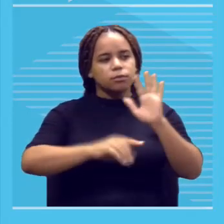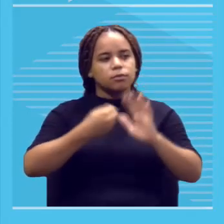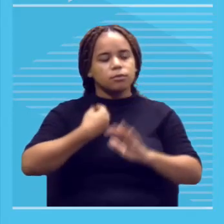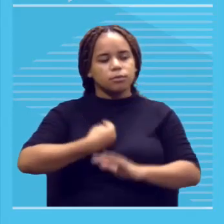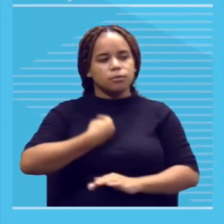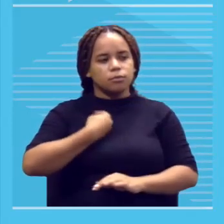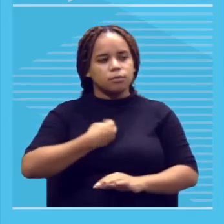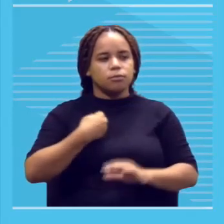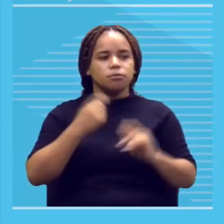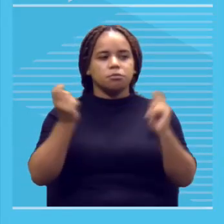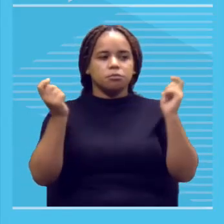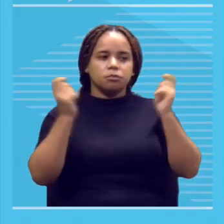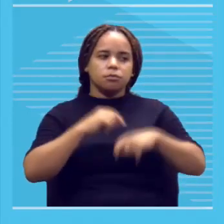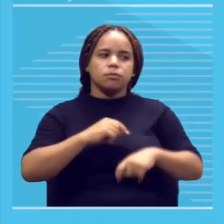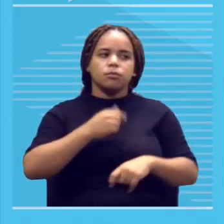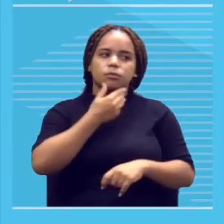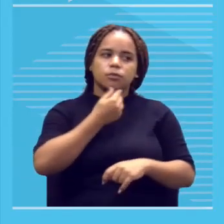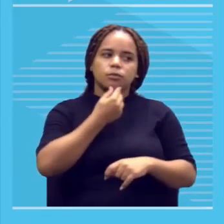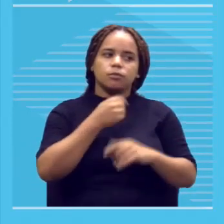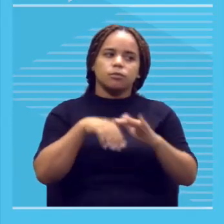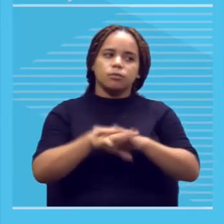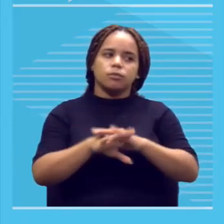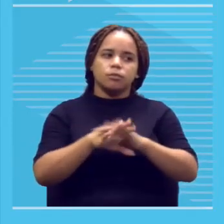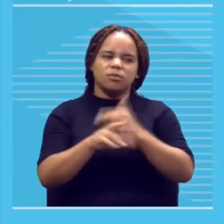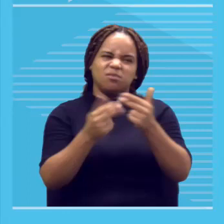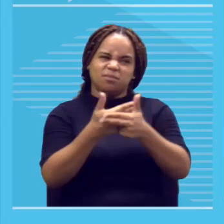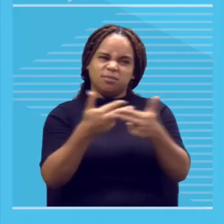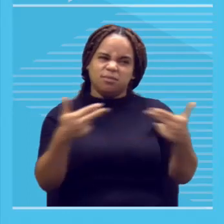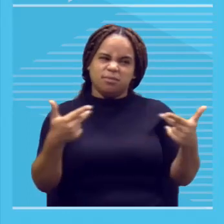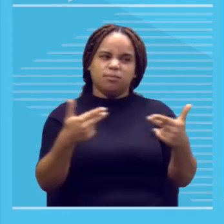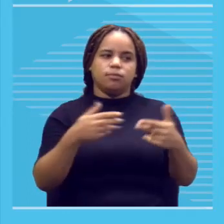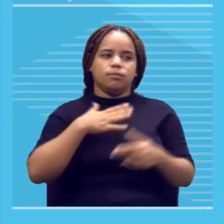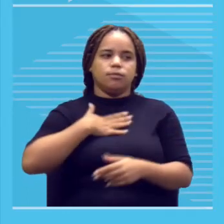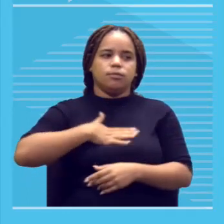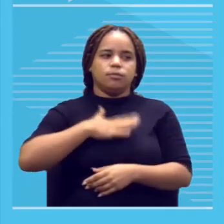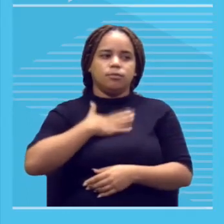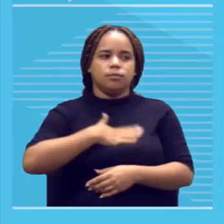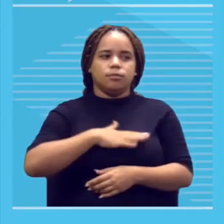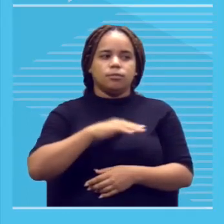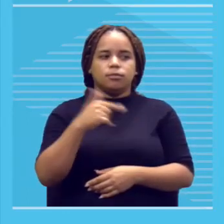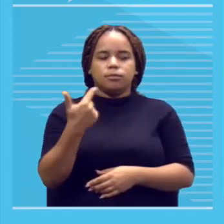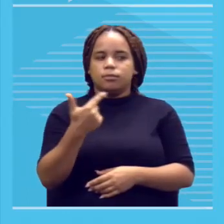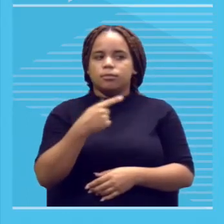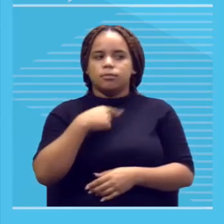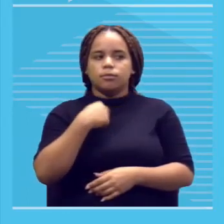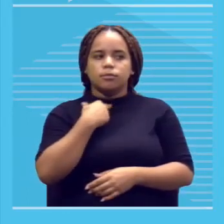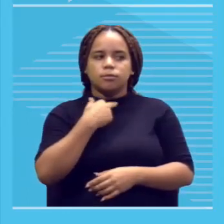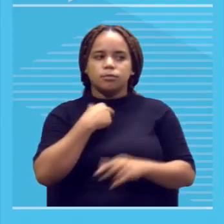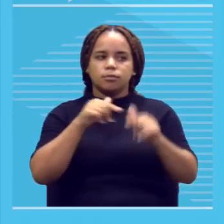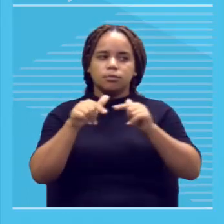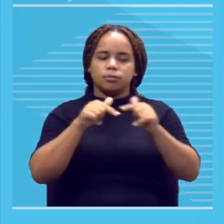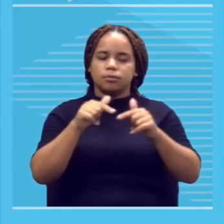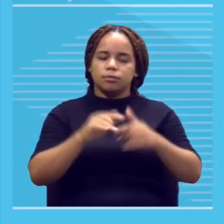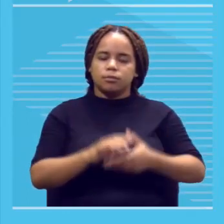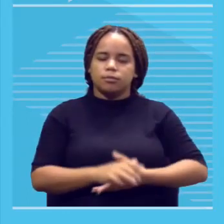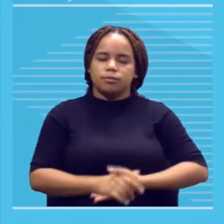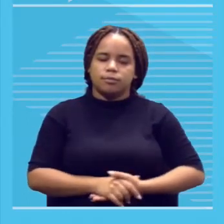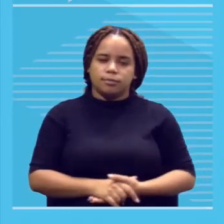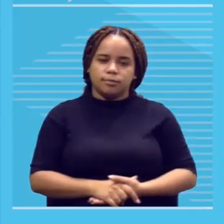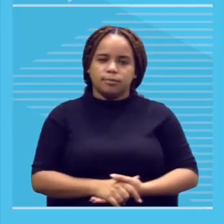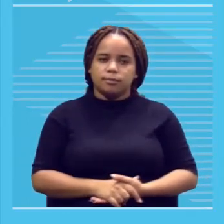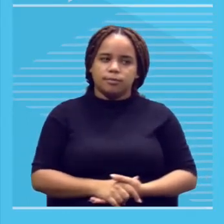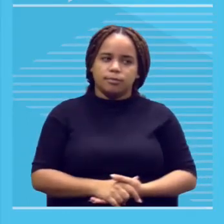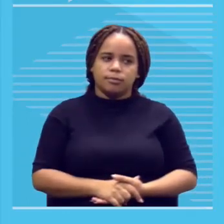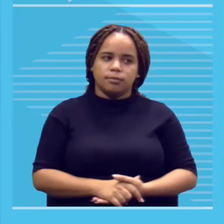viver dá ao ser humano o de acumular bens que lhe